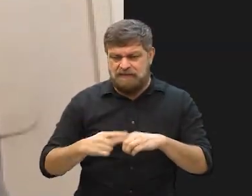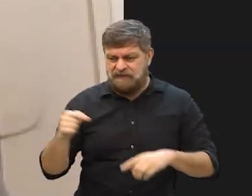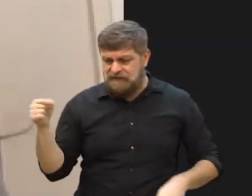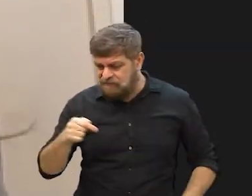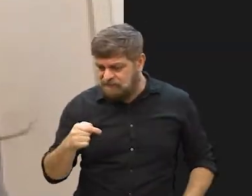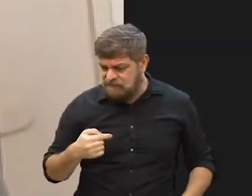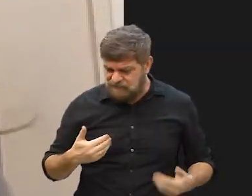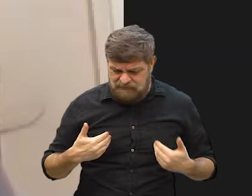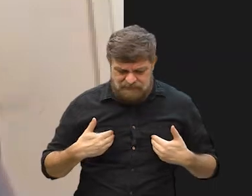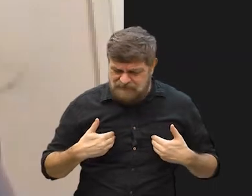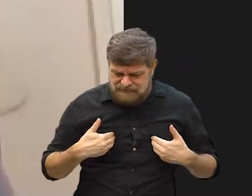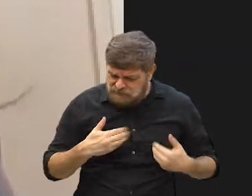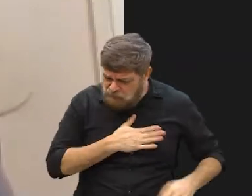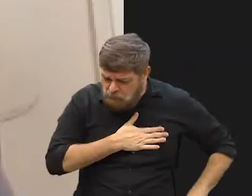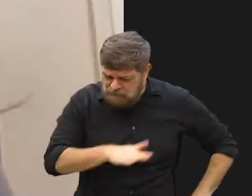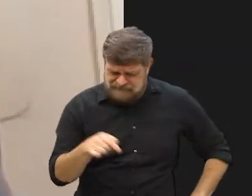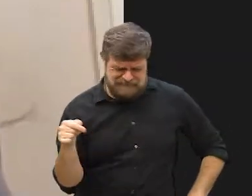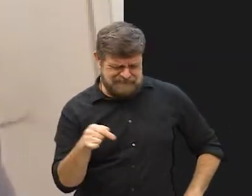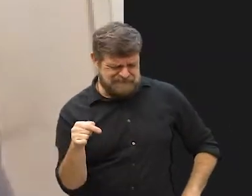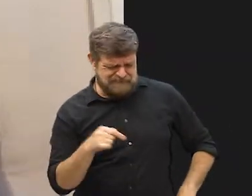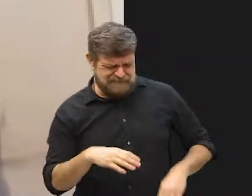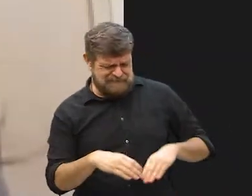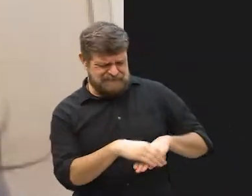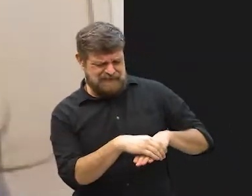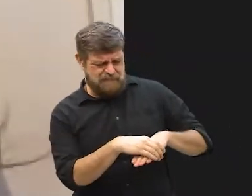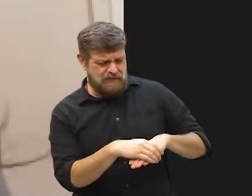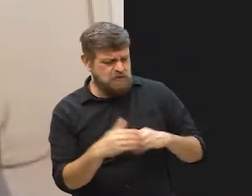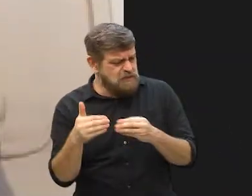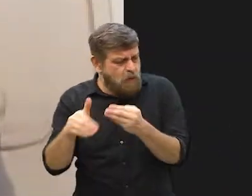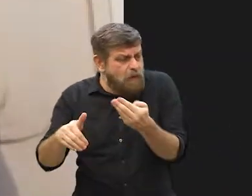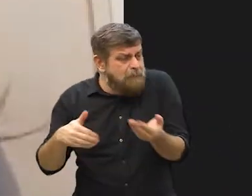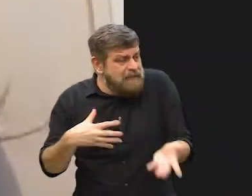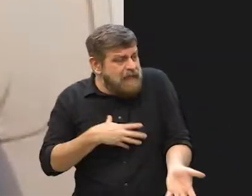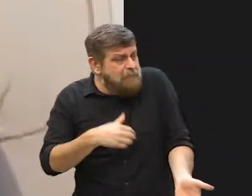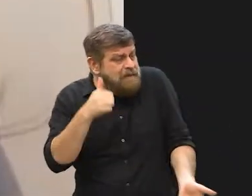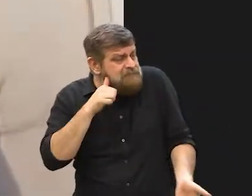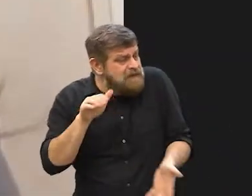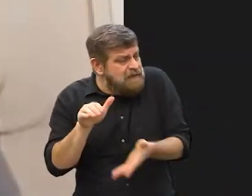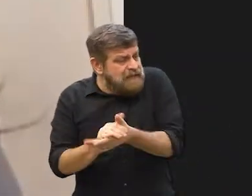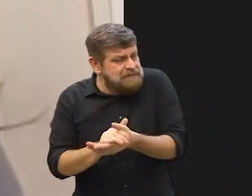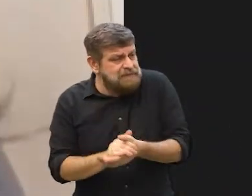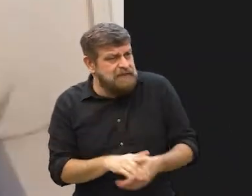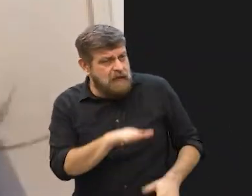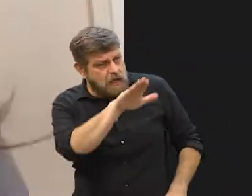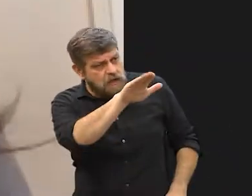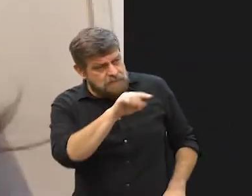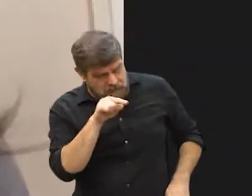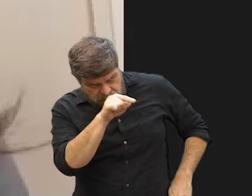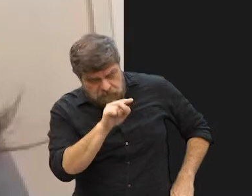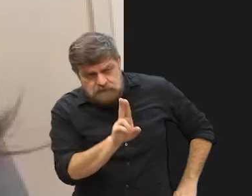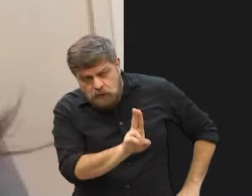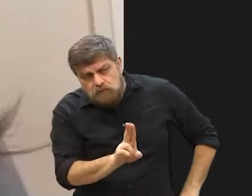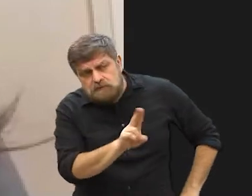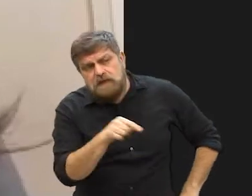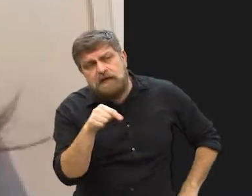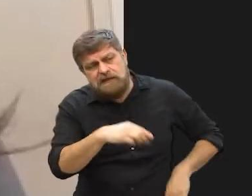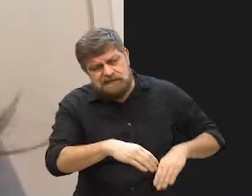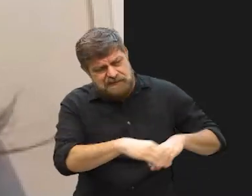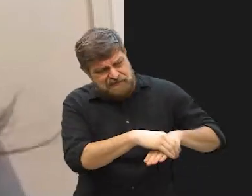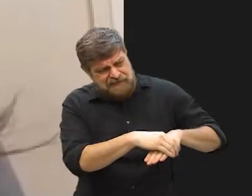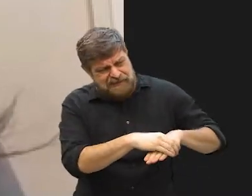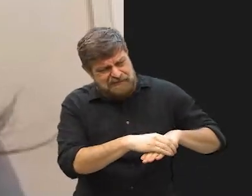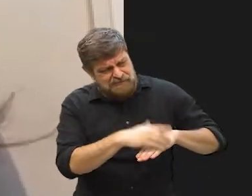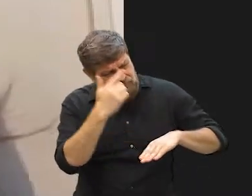que serviu. E não era para aquela ocasião, né? Eu ainda cheguei a falar para ela: você usaria no casamento um